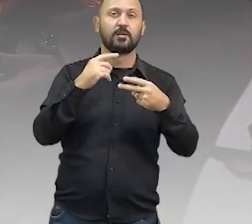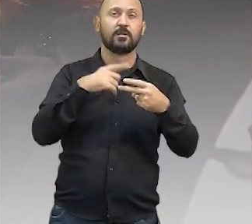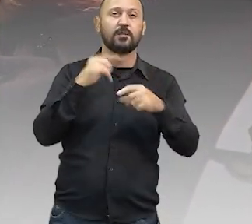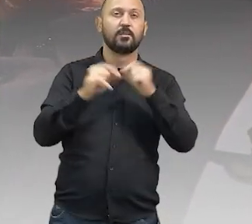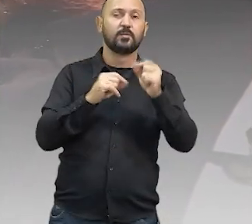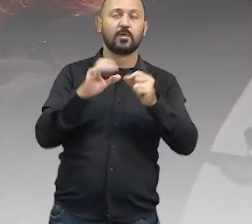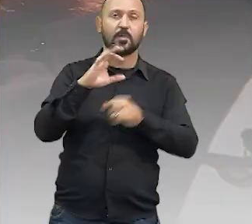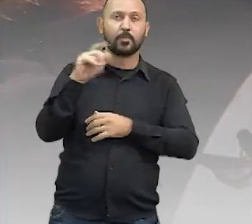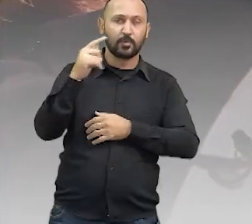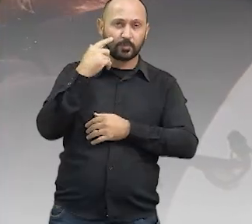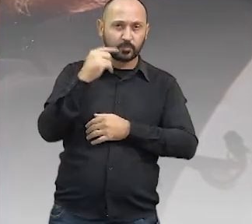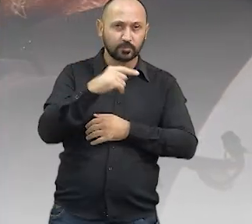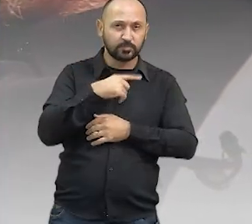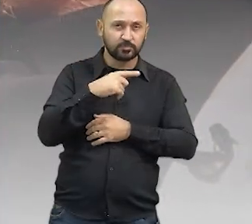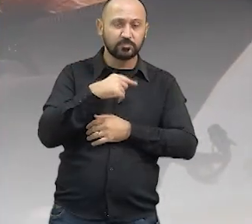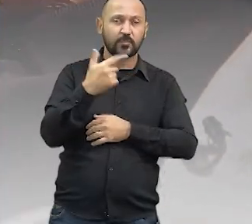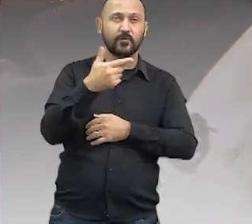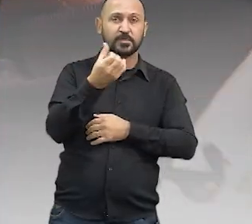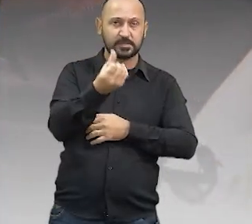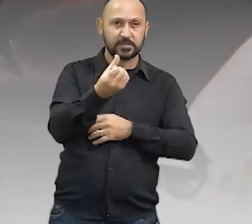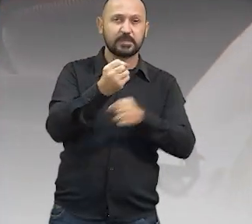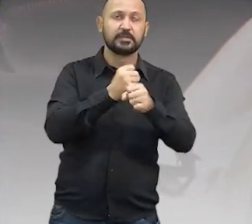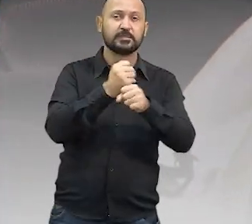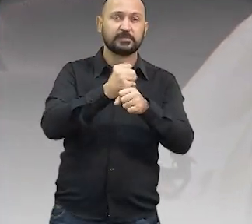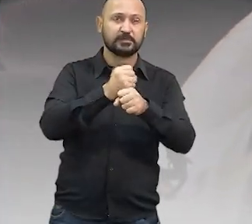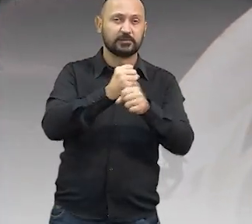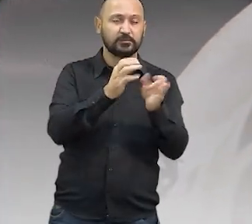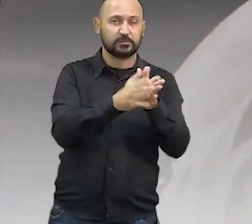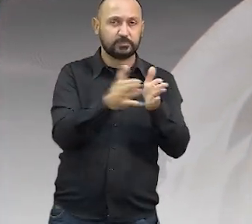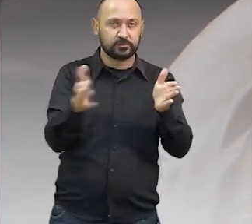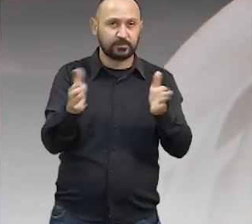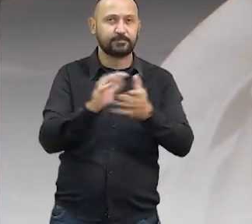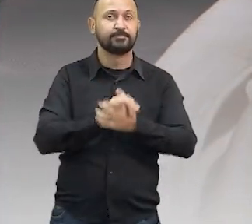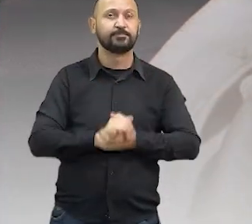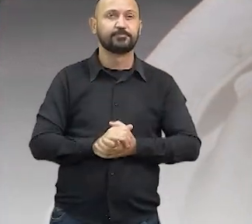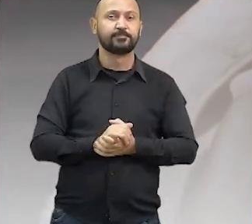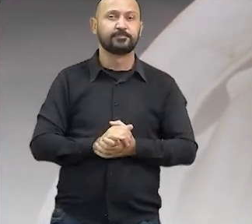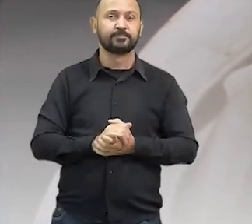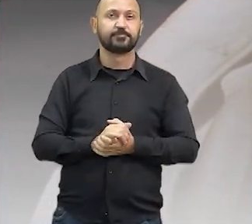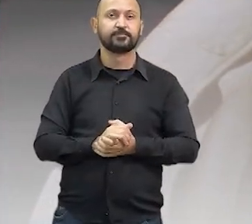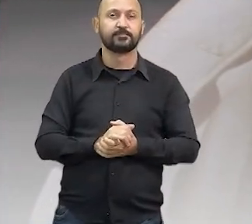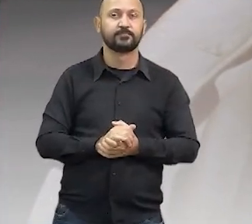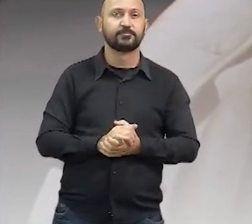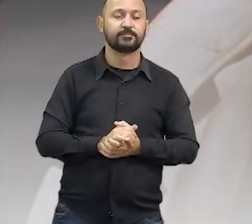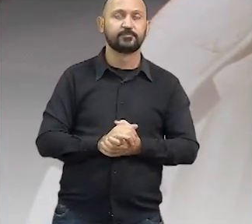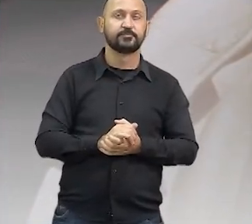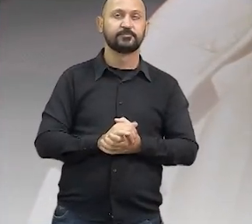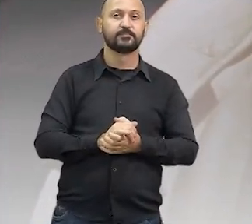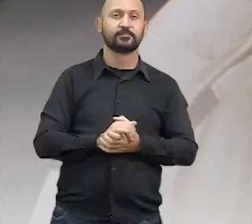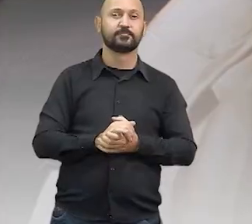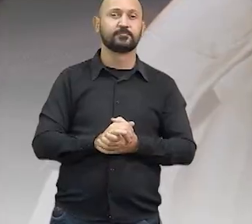Grande News tem 26 anos. Nesse período, a gente